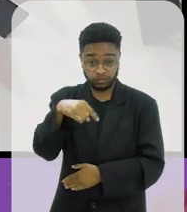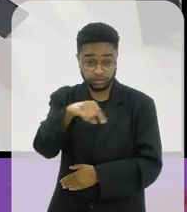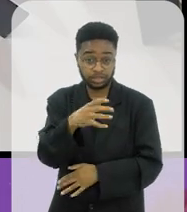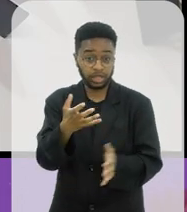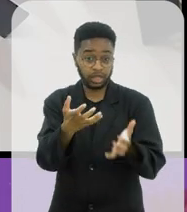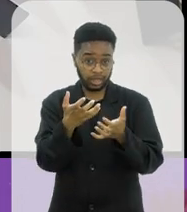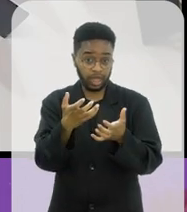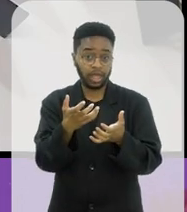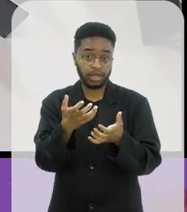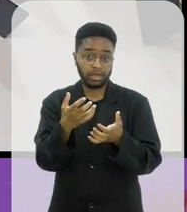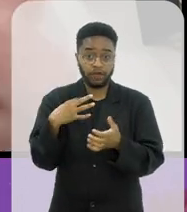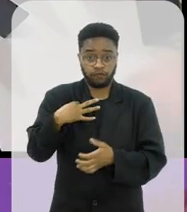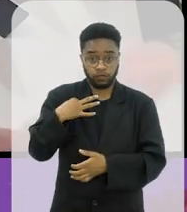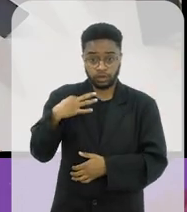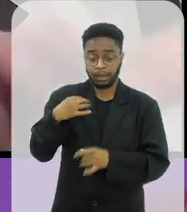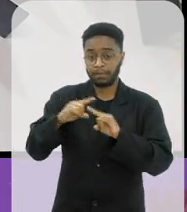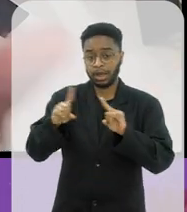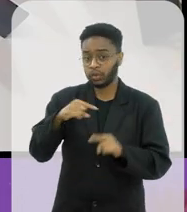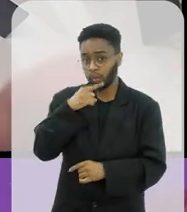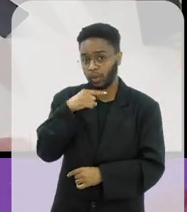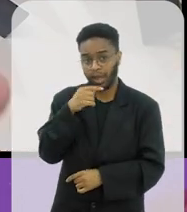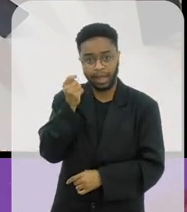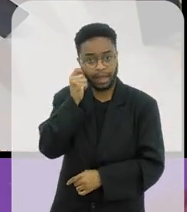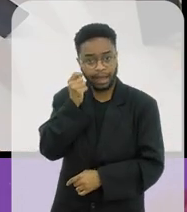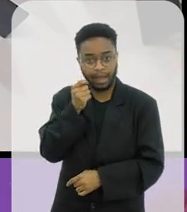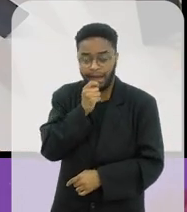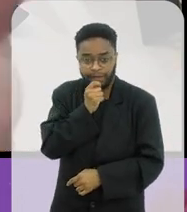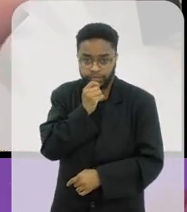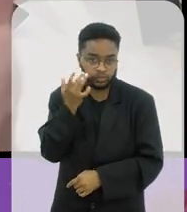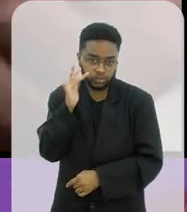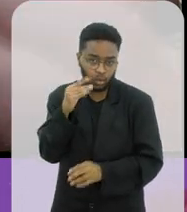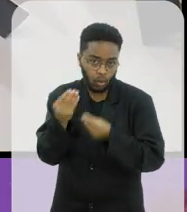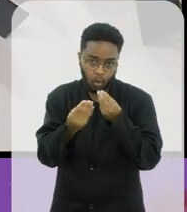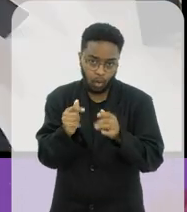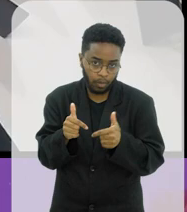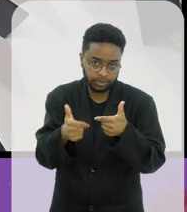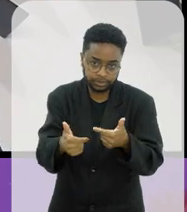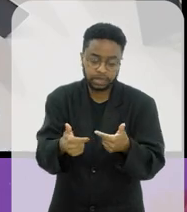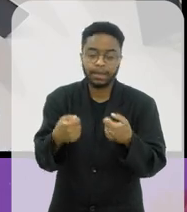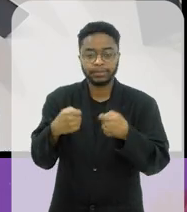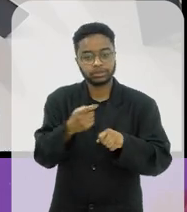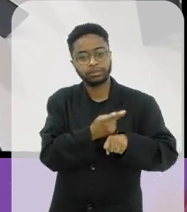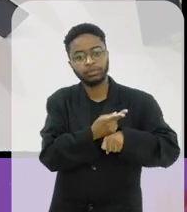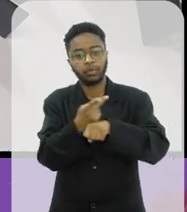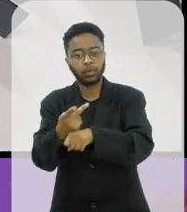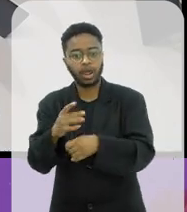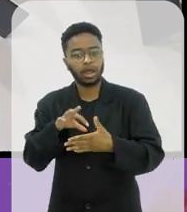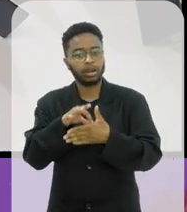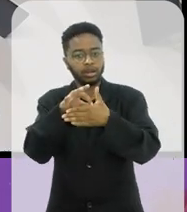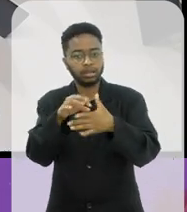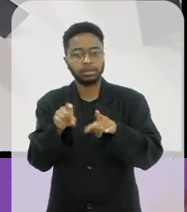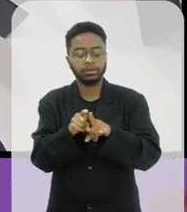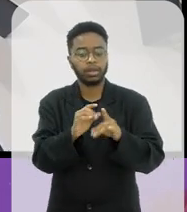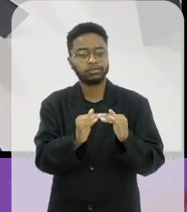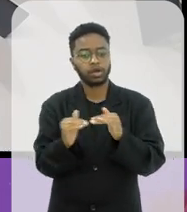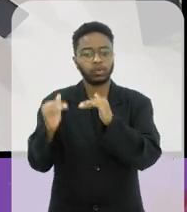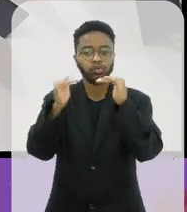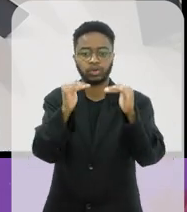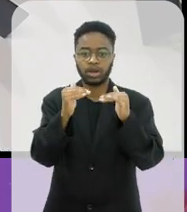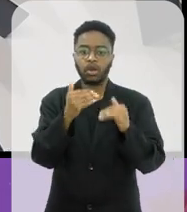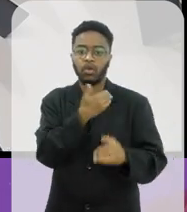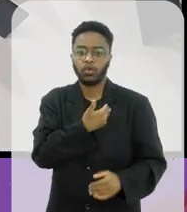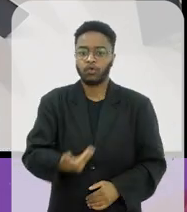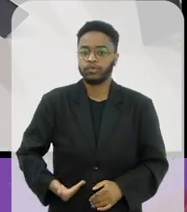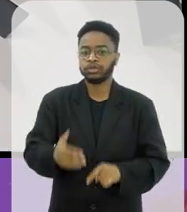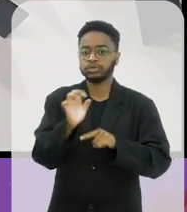que gostaria de ser um voluntário, ainda não teve condições de saber como proceder, procure as autoridades, procure as pessoas,